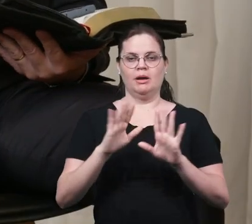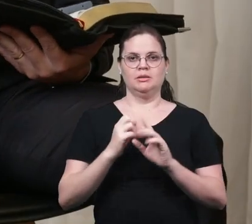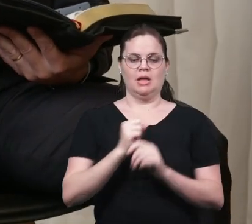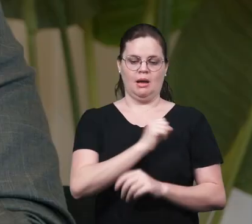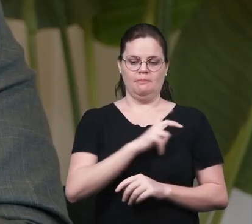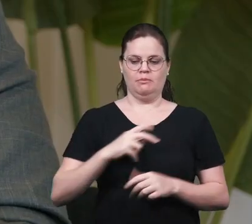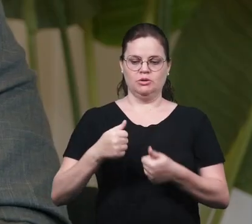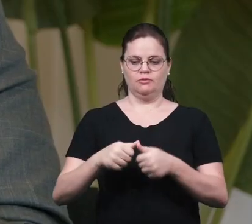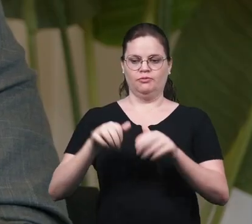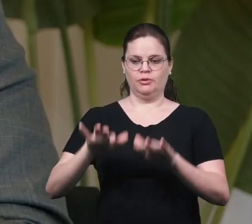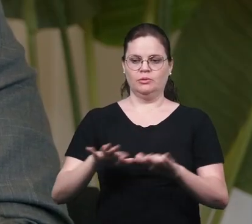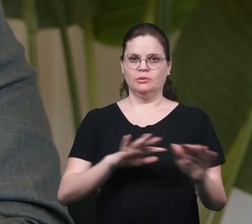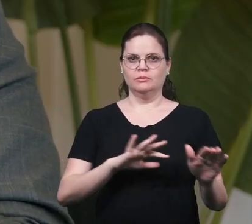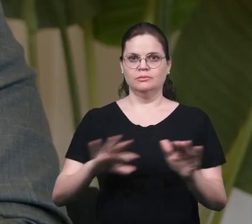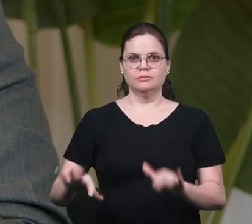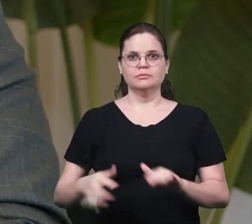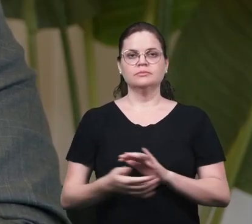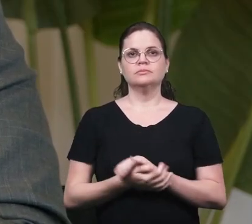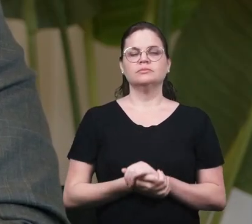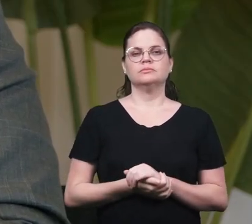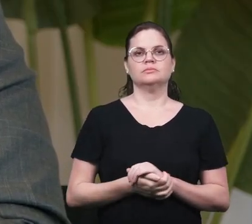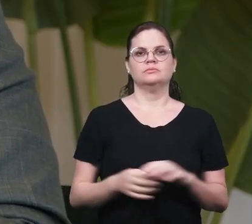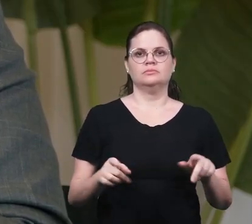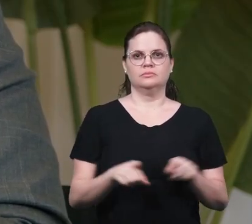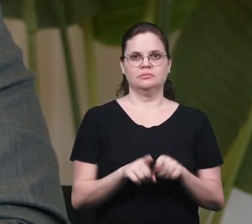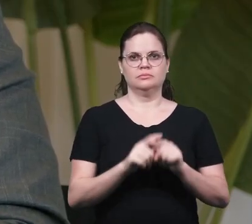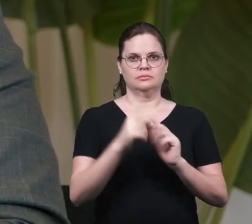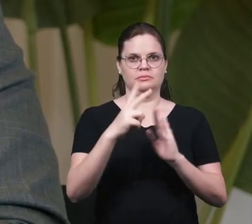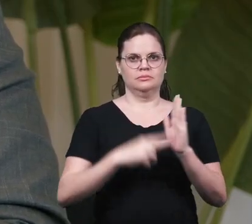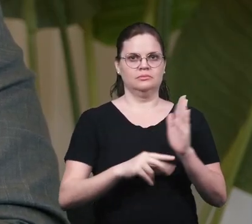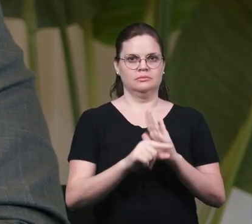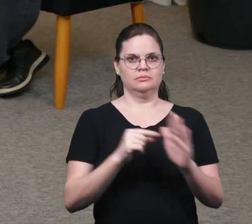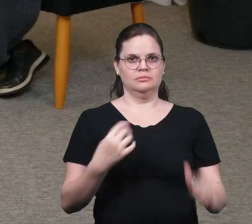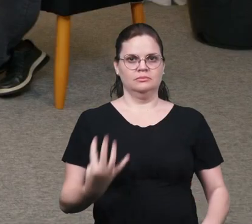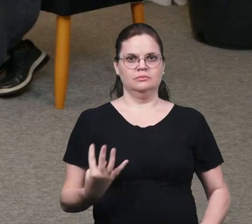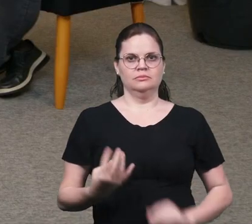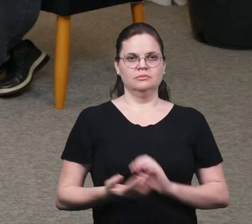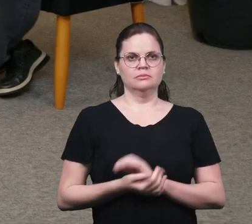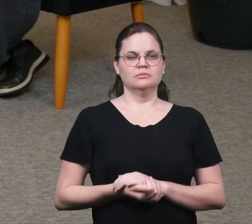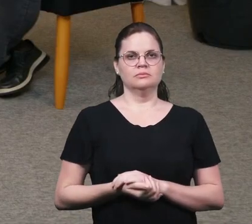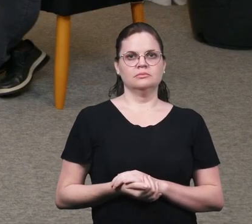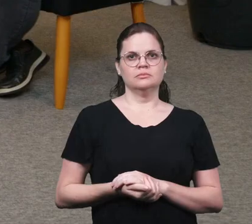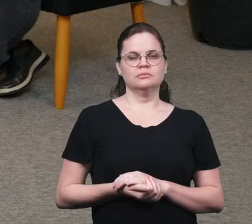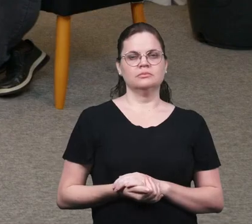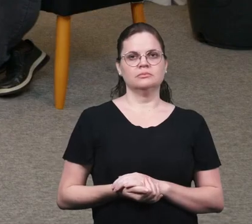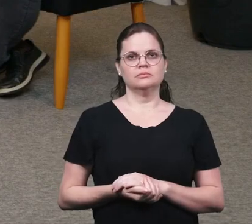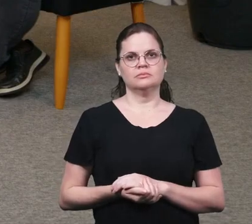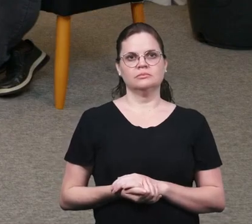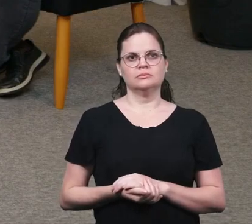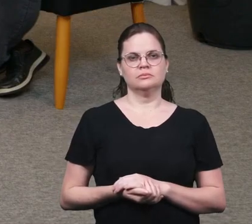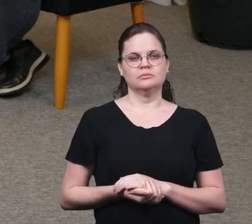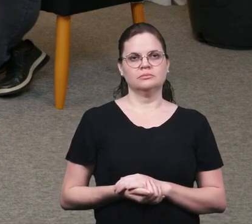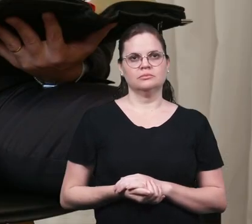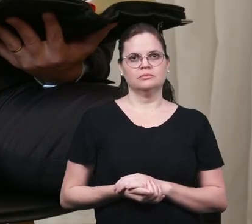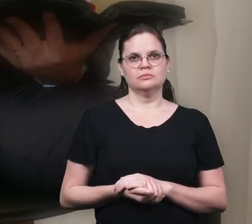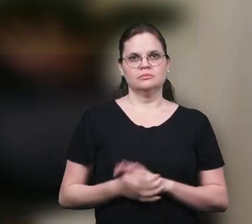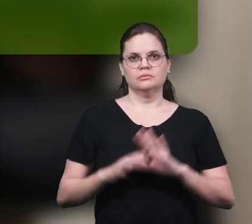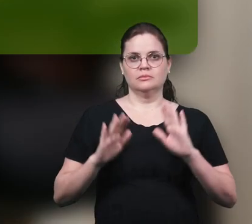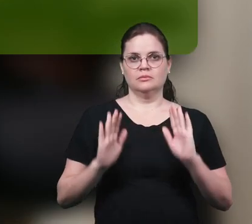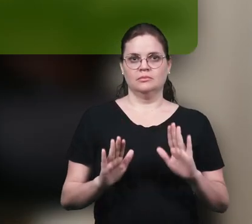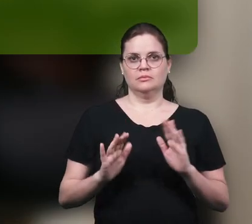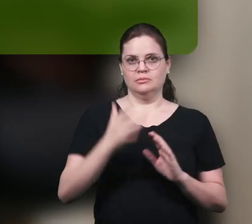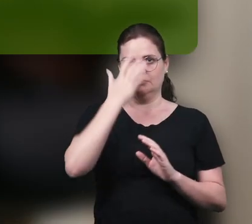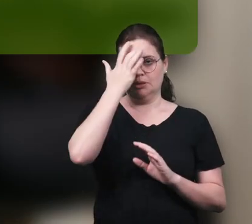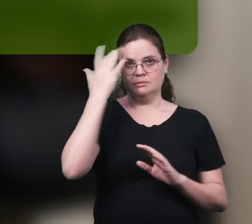apóstolos. Muito bem. Agora, leia, por favor, o verso 4 do mesmo capítulo. Amém. Diz assim: mas os que